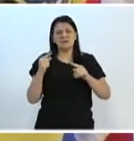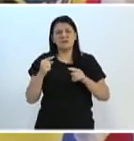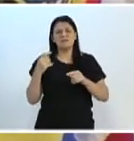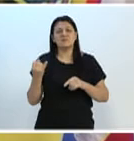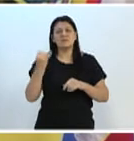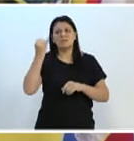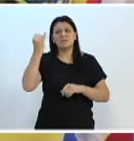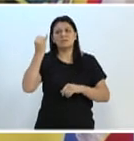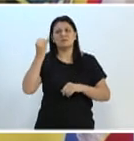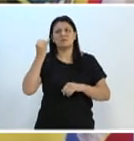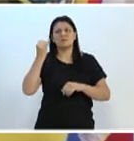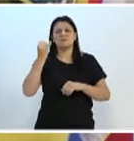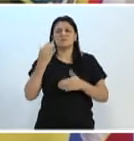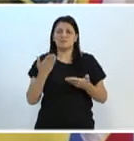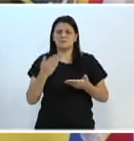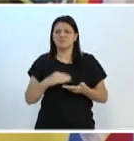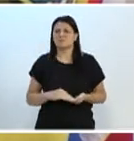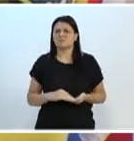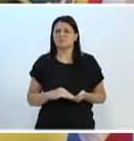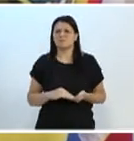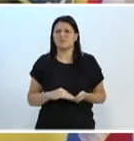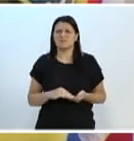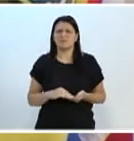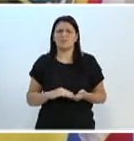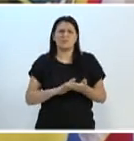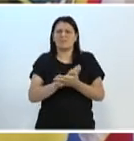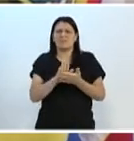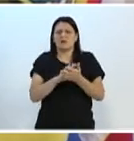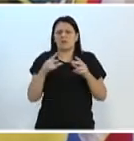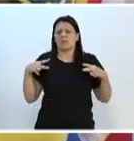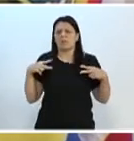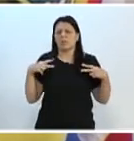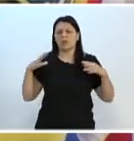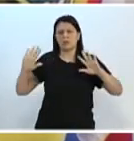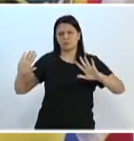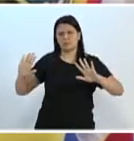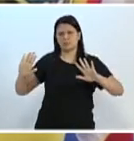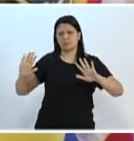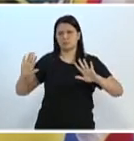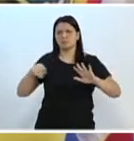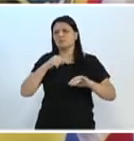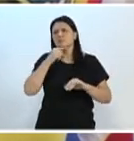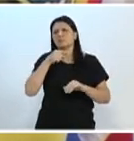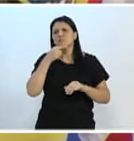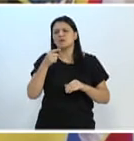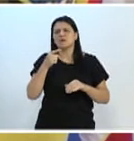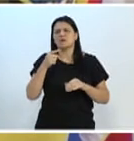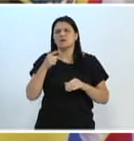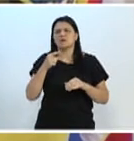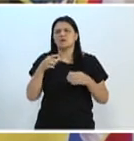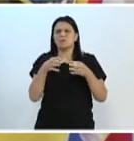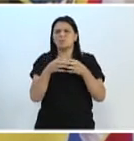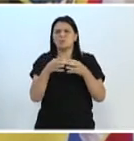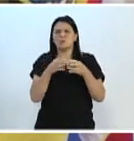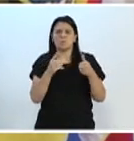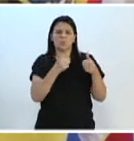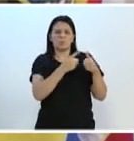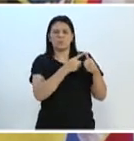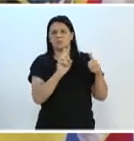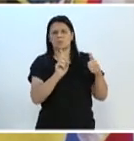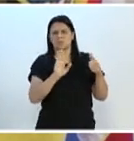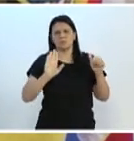democrático, é isso que nós temos que fazer. Então, não é nada pessoal a absolutamente ninguém da Chapa 1. Não é nada